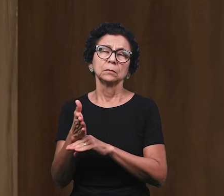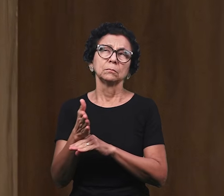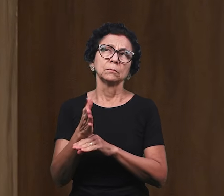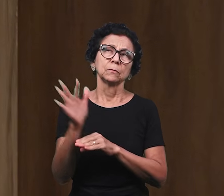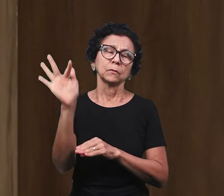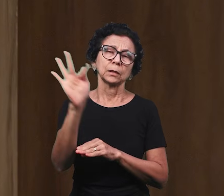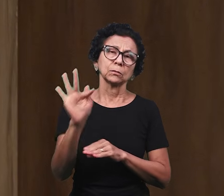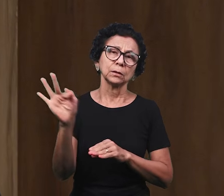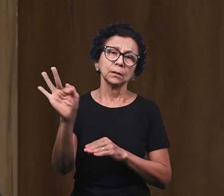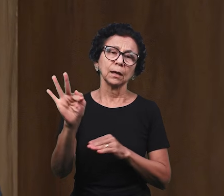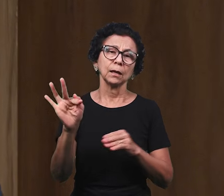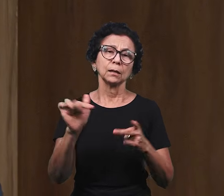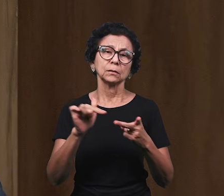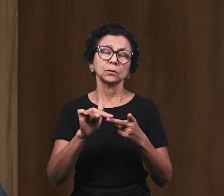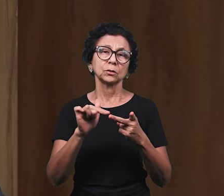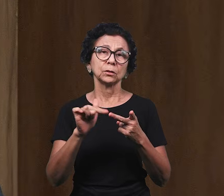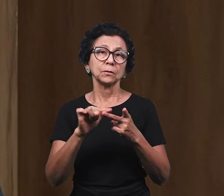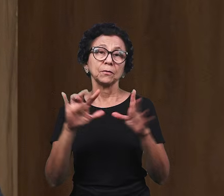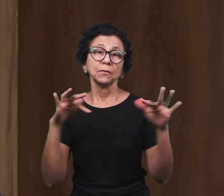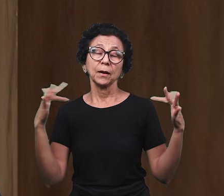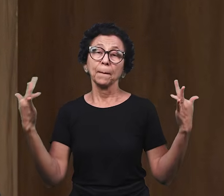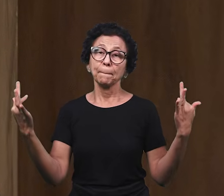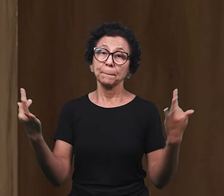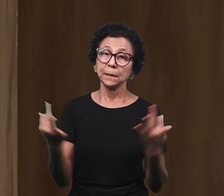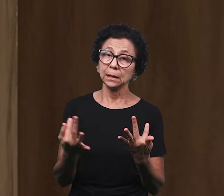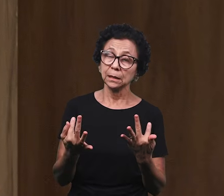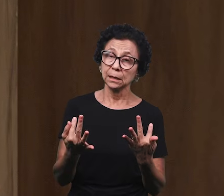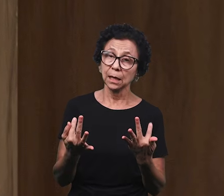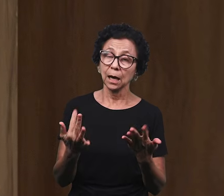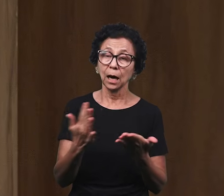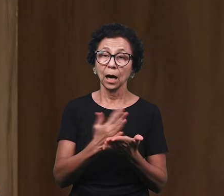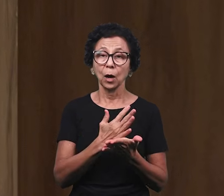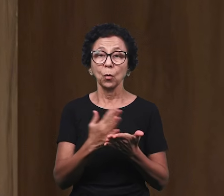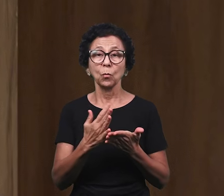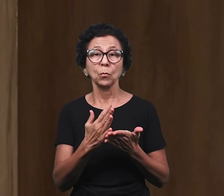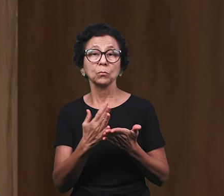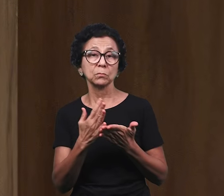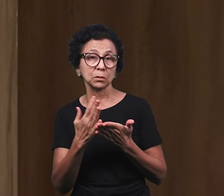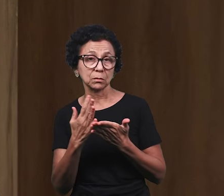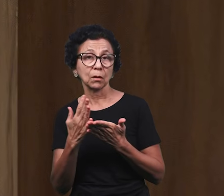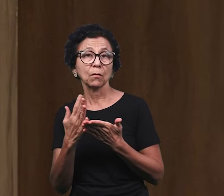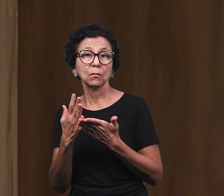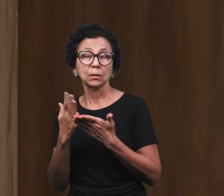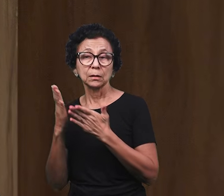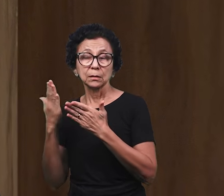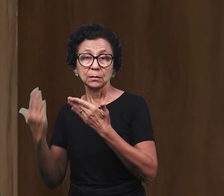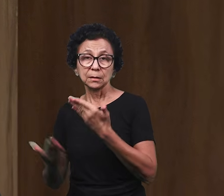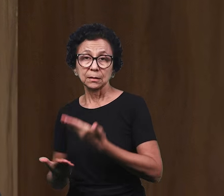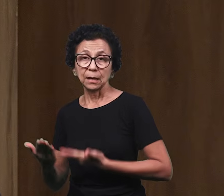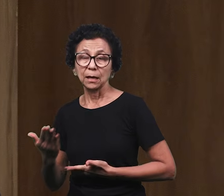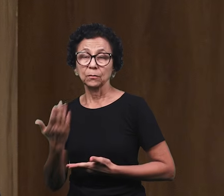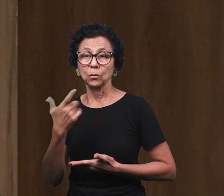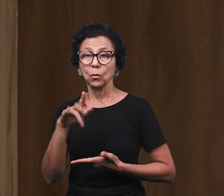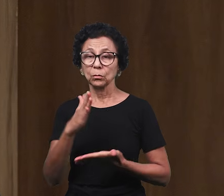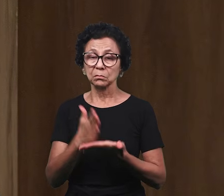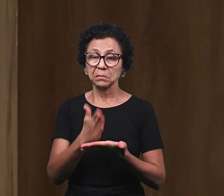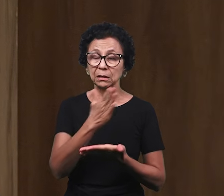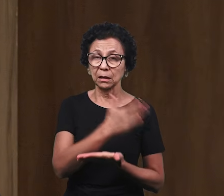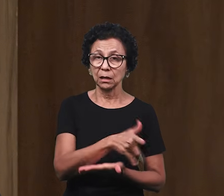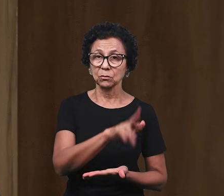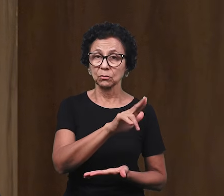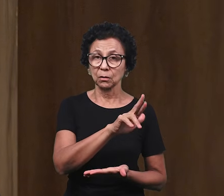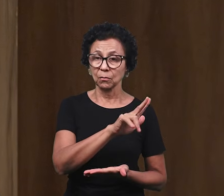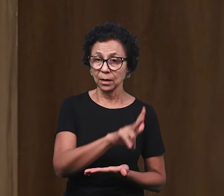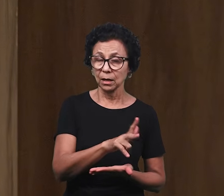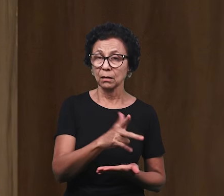no ambiente familiar onde que o lar é dividido, seja até mesmo em um